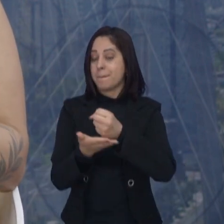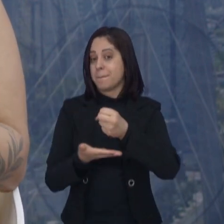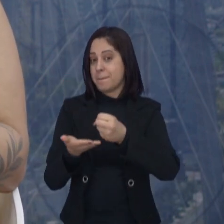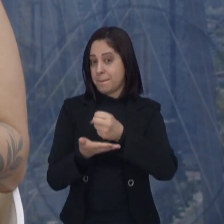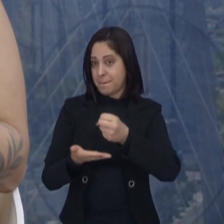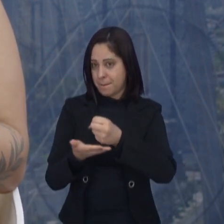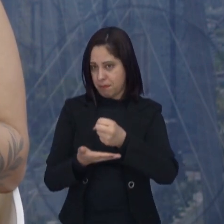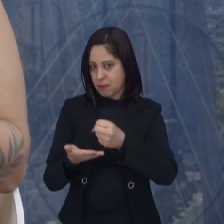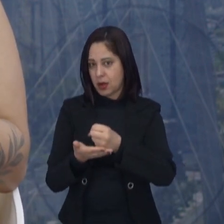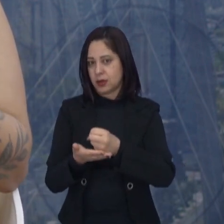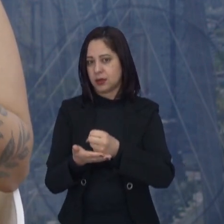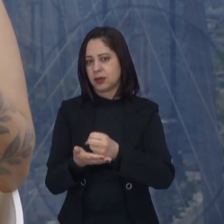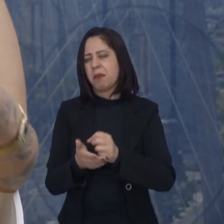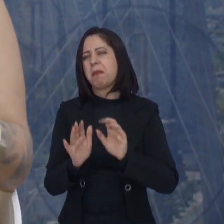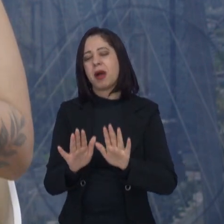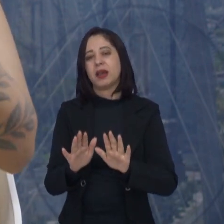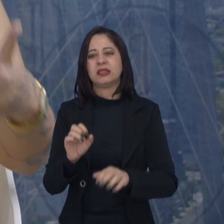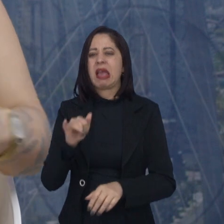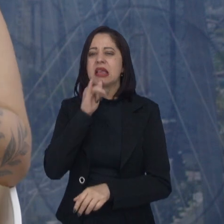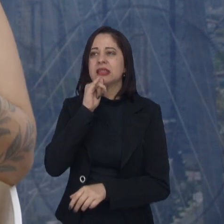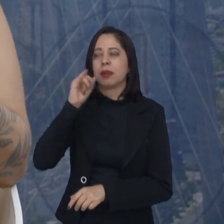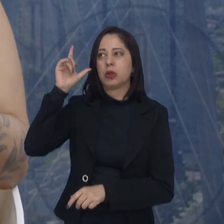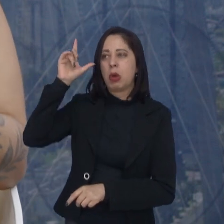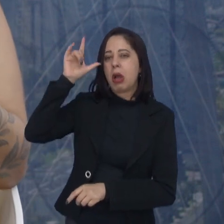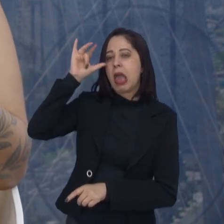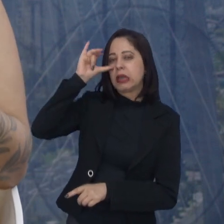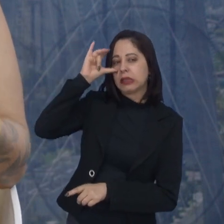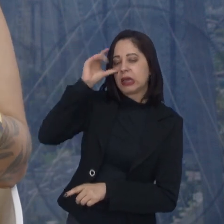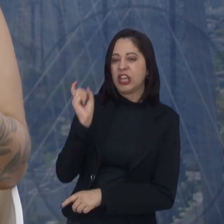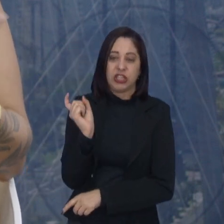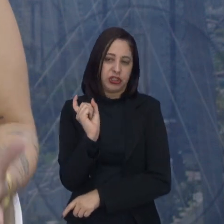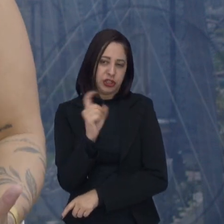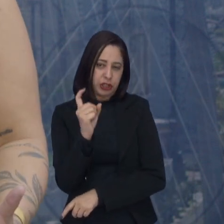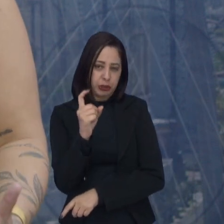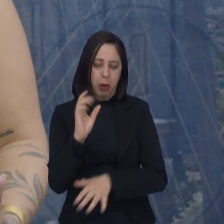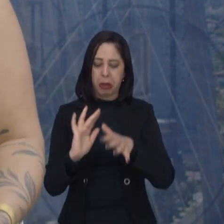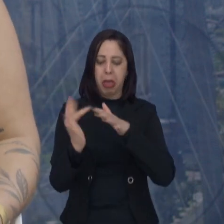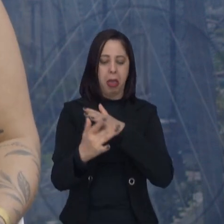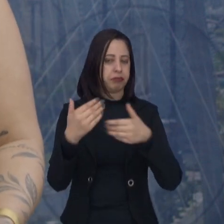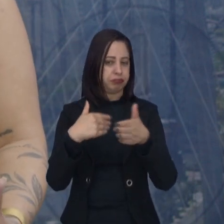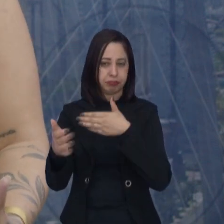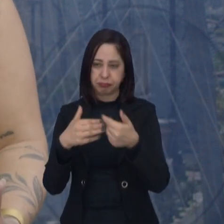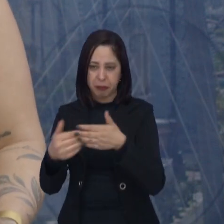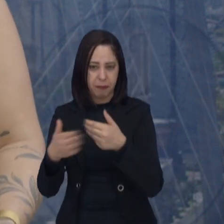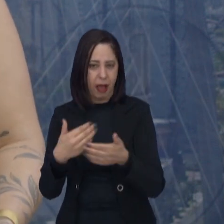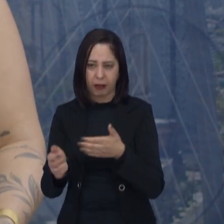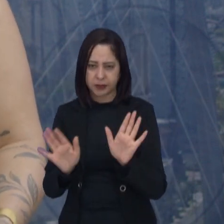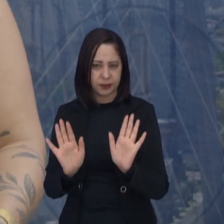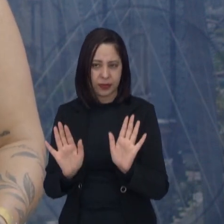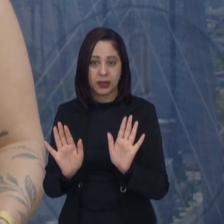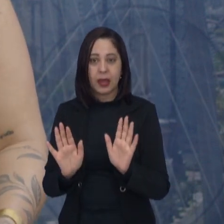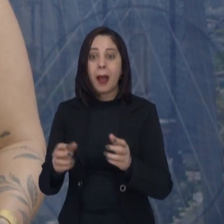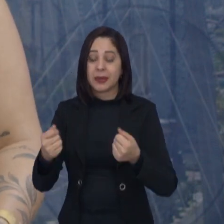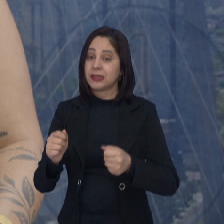ela. Mas hoje eu penso que se o Instagram, o TikTok, qualquer rede social morrer, em algum momento vai ter outra. E aí você vai ter que aprender mais uma vez